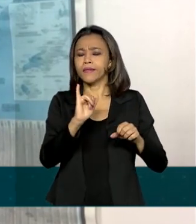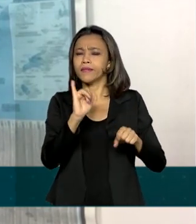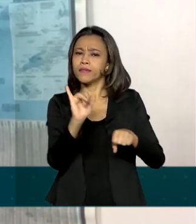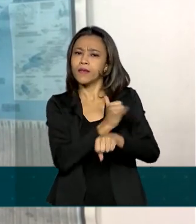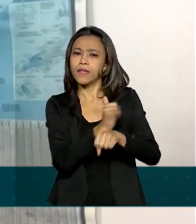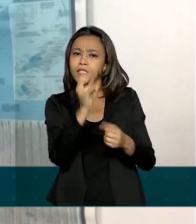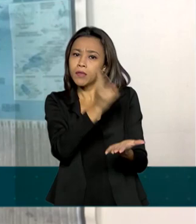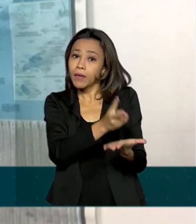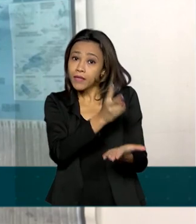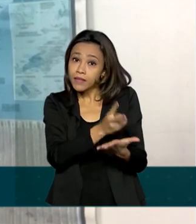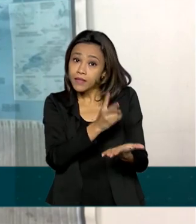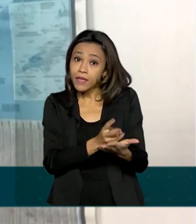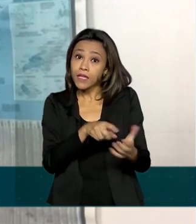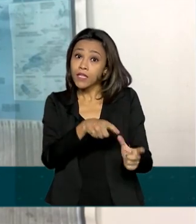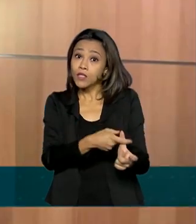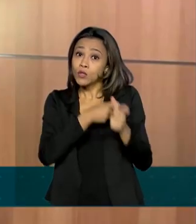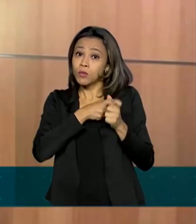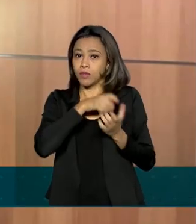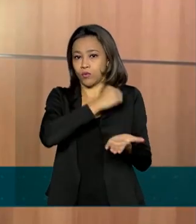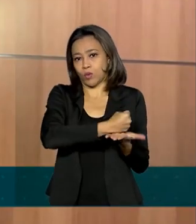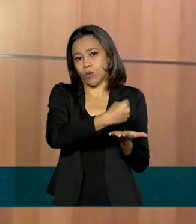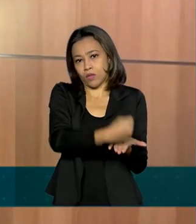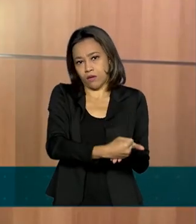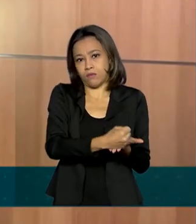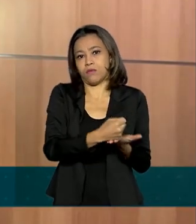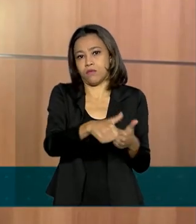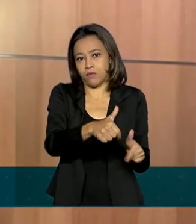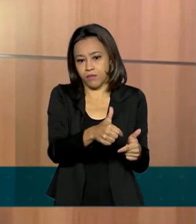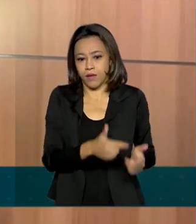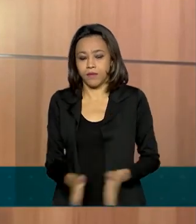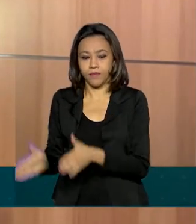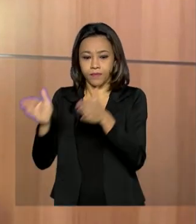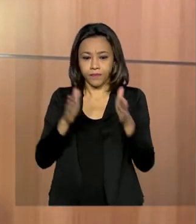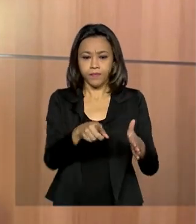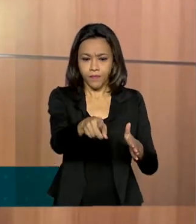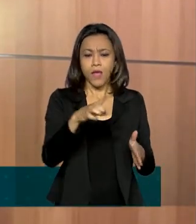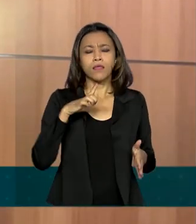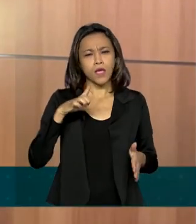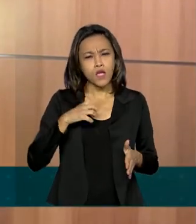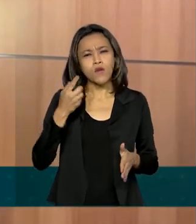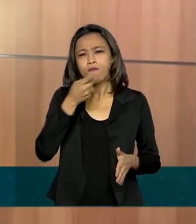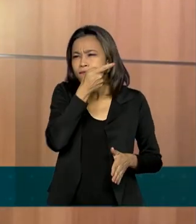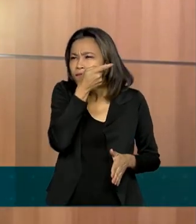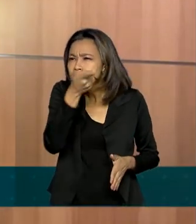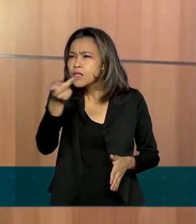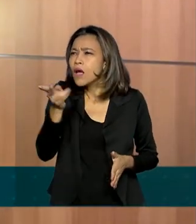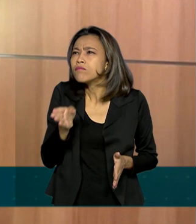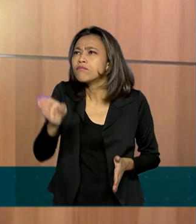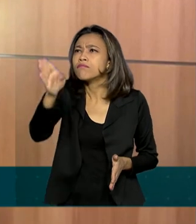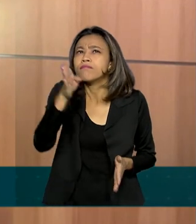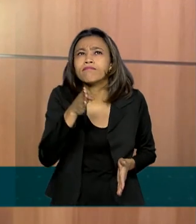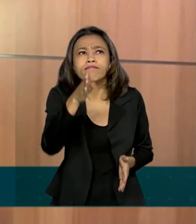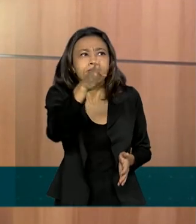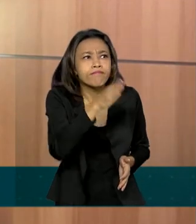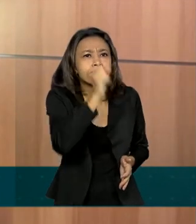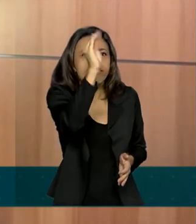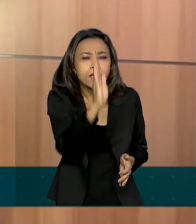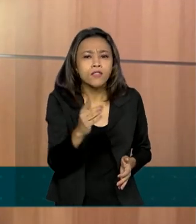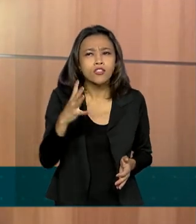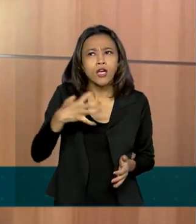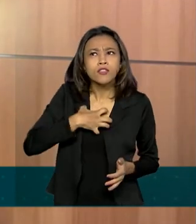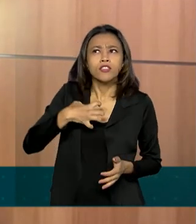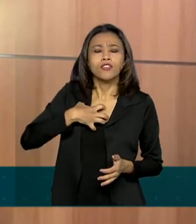meio da suspensão dos contratos de trabalho. Tenho visitado alguns destinos no Brasil e já é possível sentir nas ruas esta